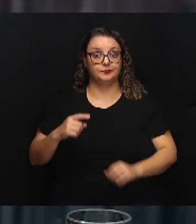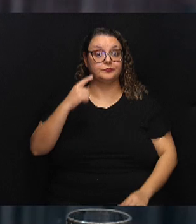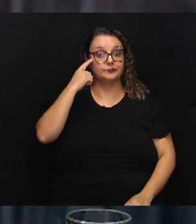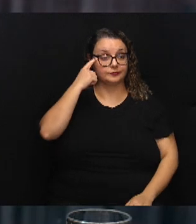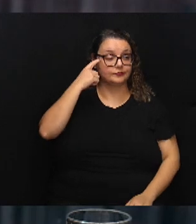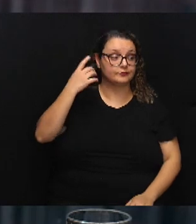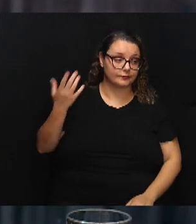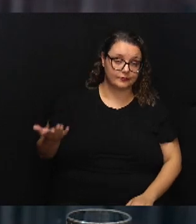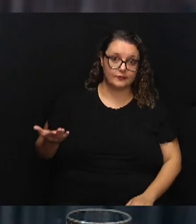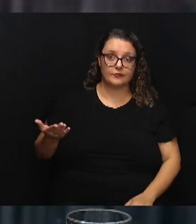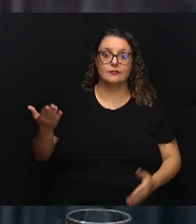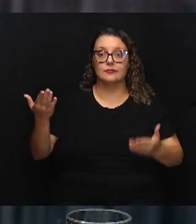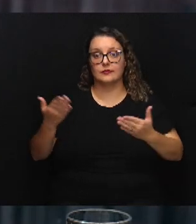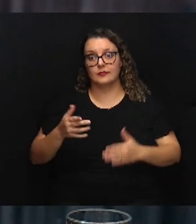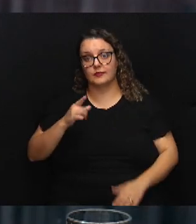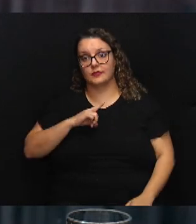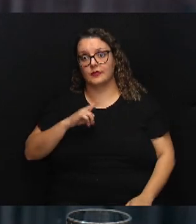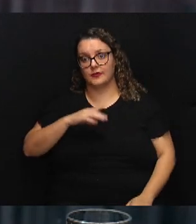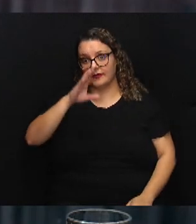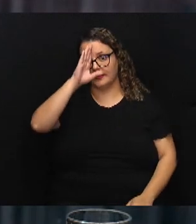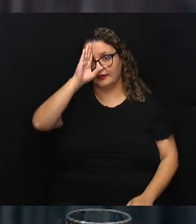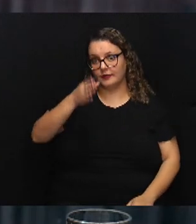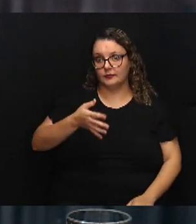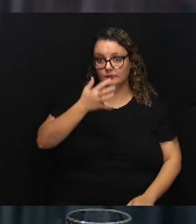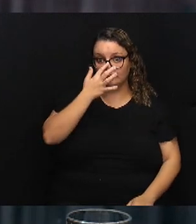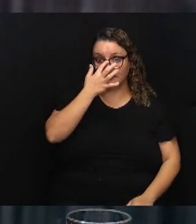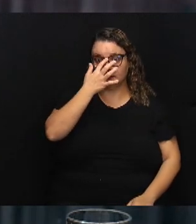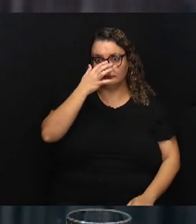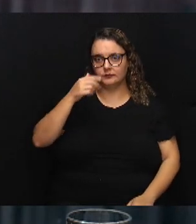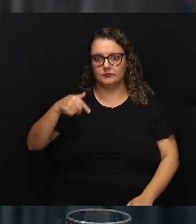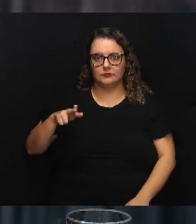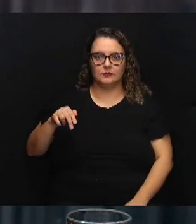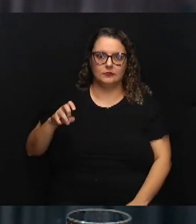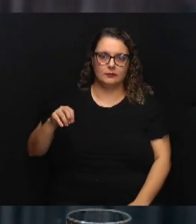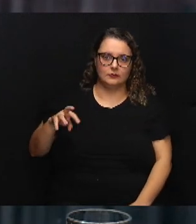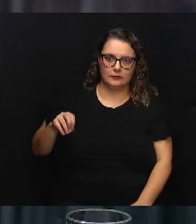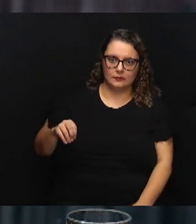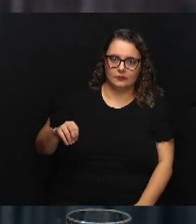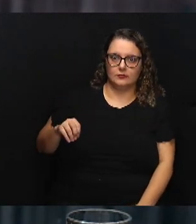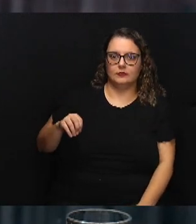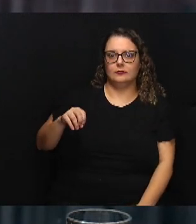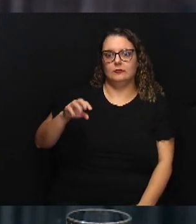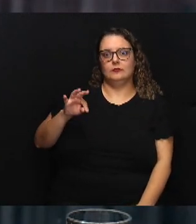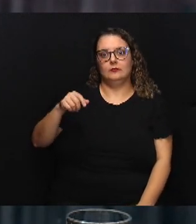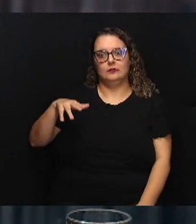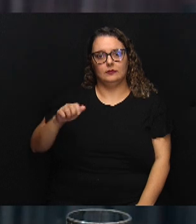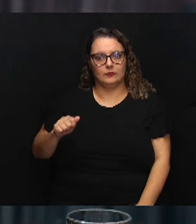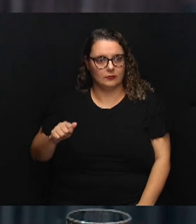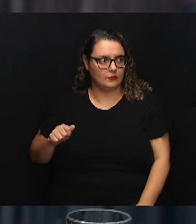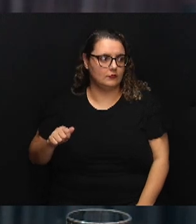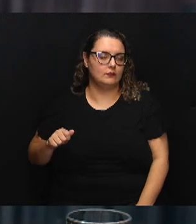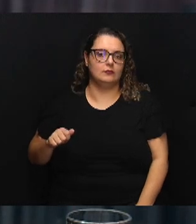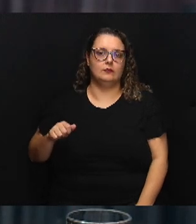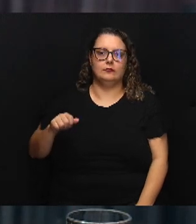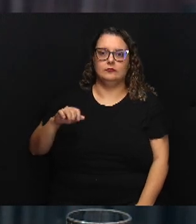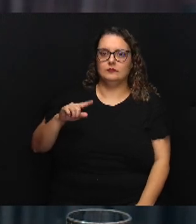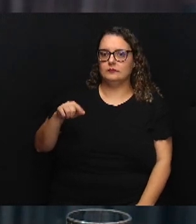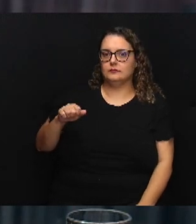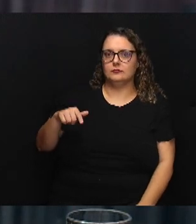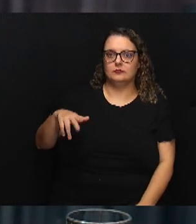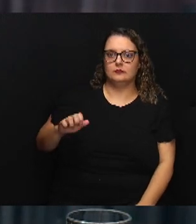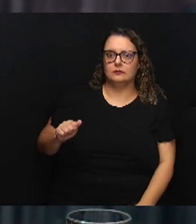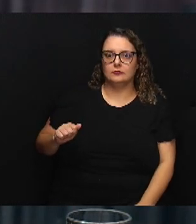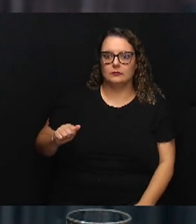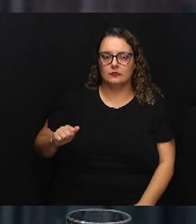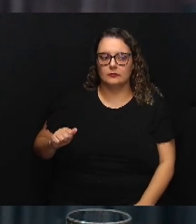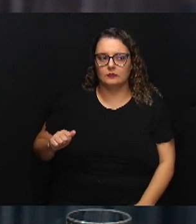né? Hoje a gente tem os principais, né? Que é Kyoto, Tóquio, Osaka, mas assim, eles chegaram com uma praia que eu nunca tinha